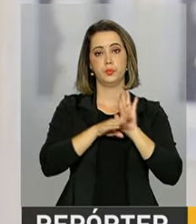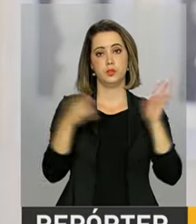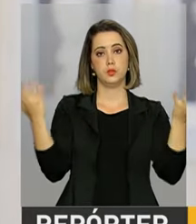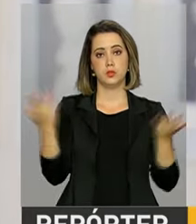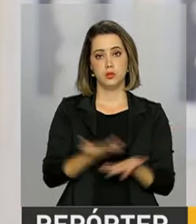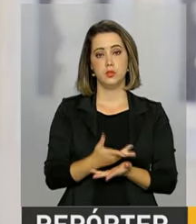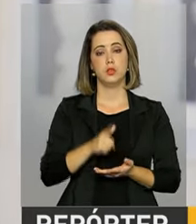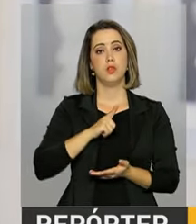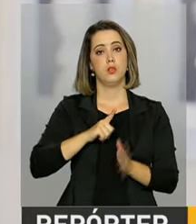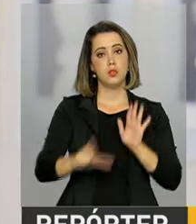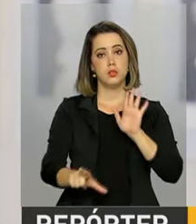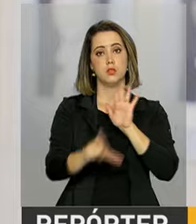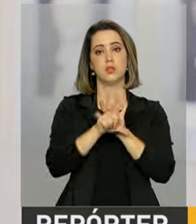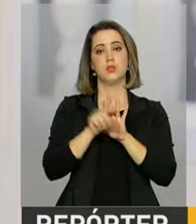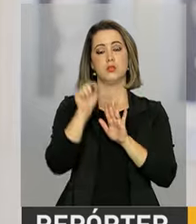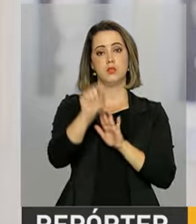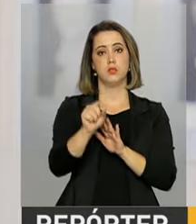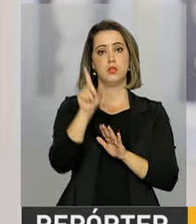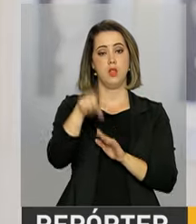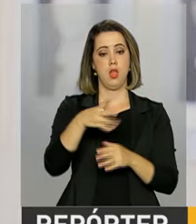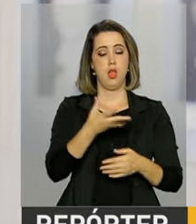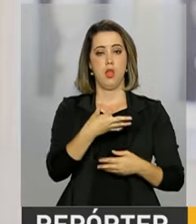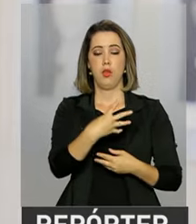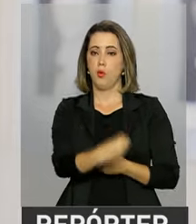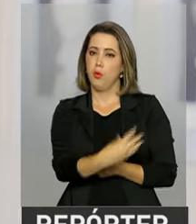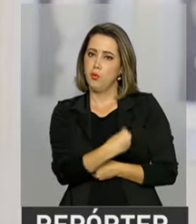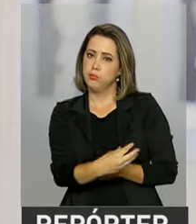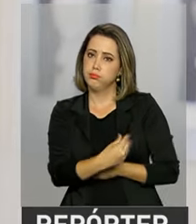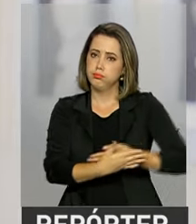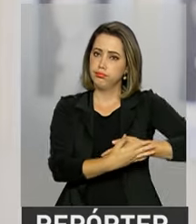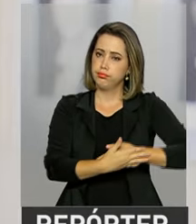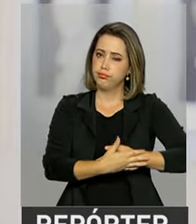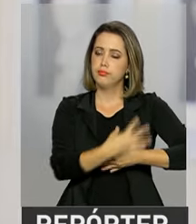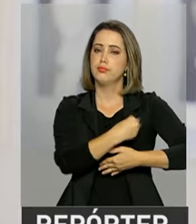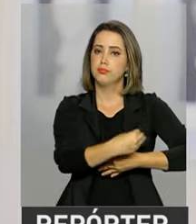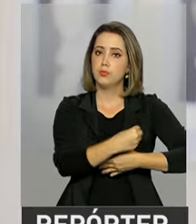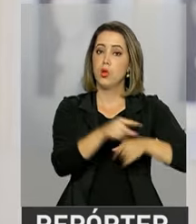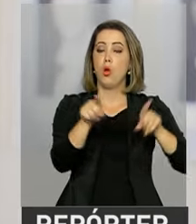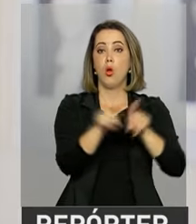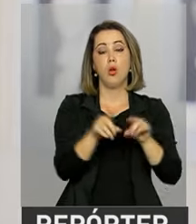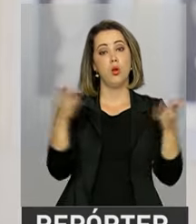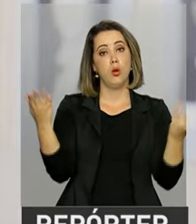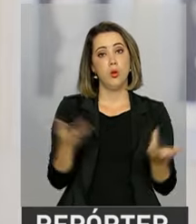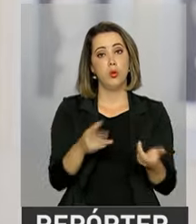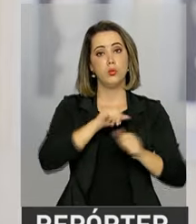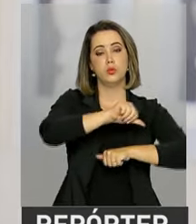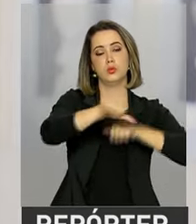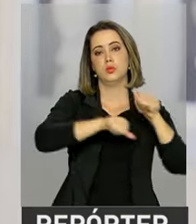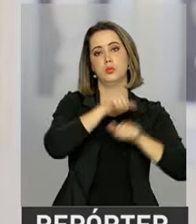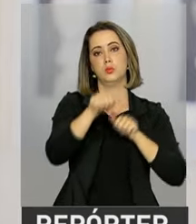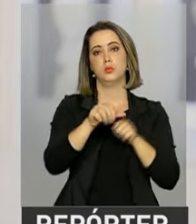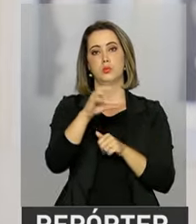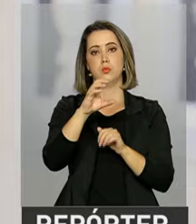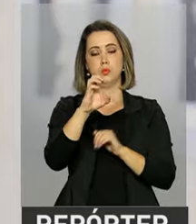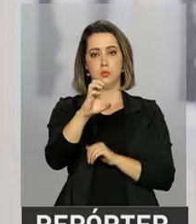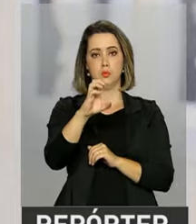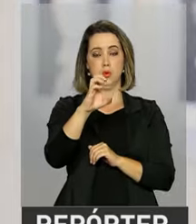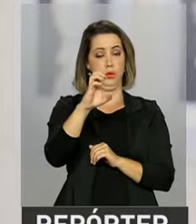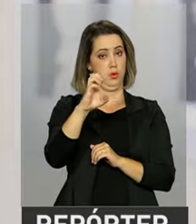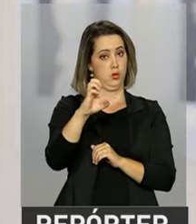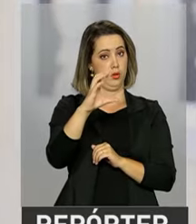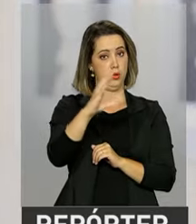viram lei tratam da questão do aleitamento materno. Um deles altera o Estatuto da Criança e do Adolescente